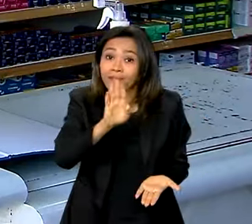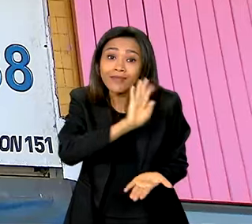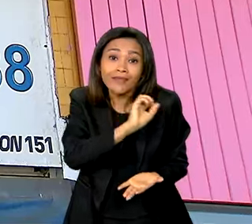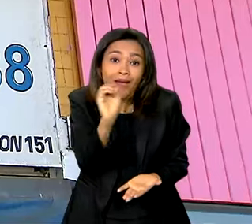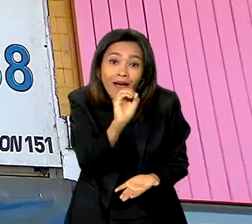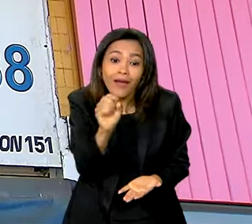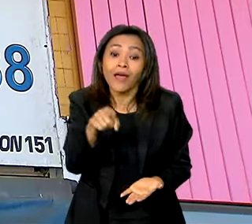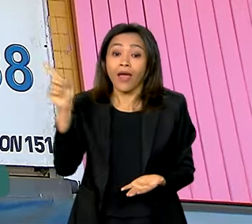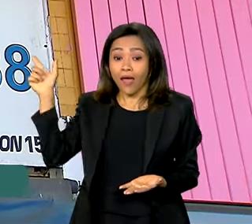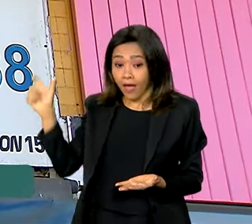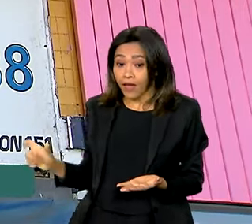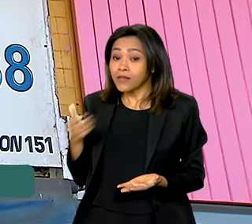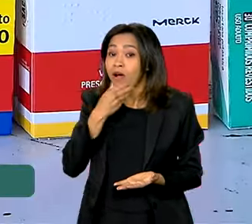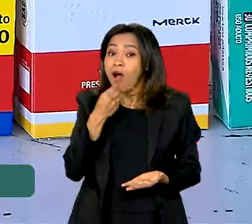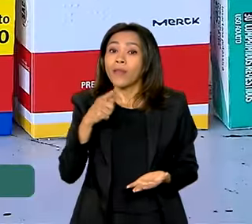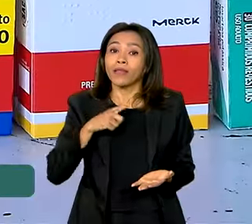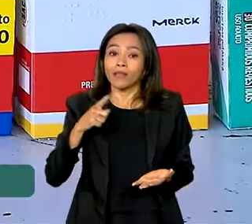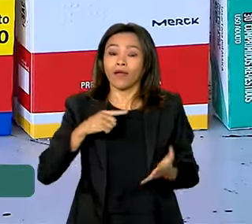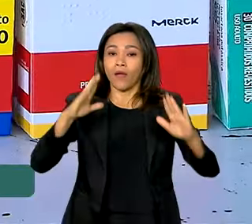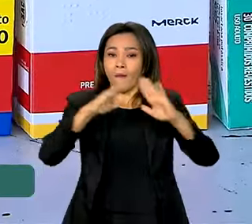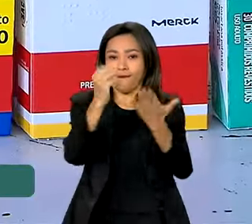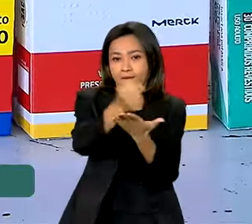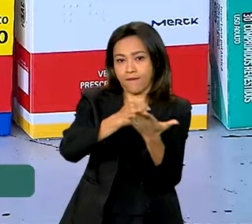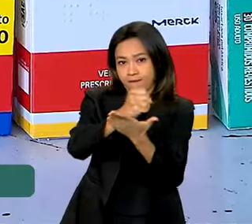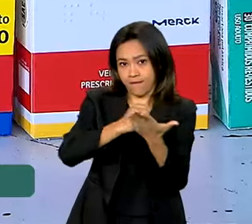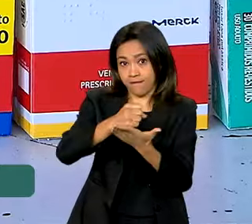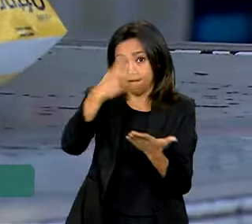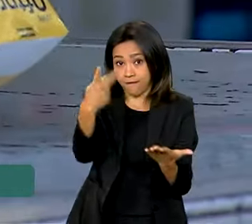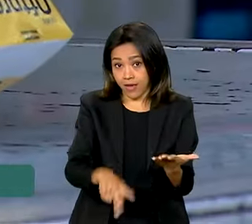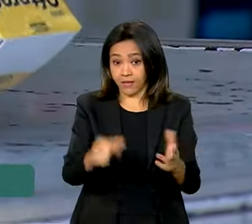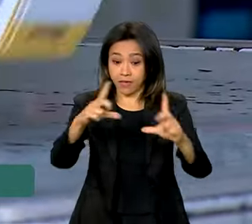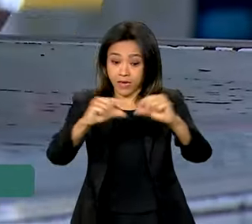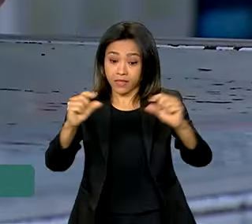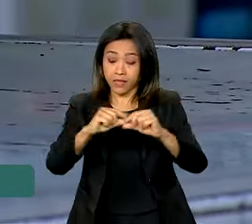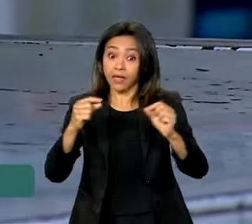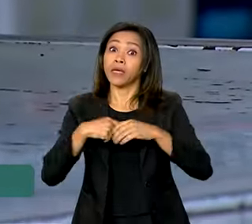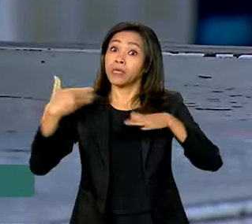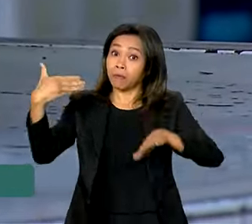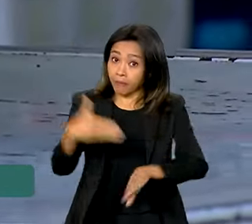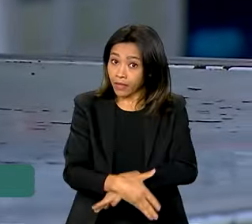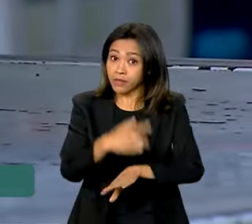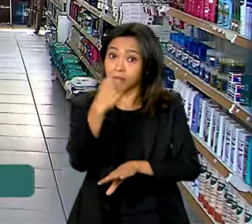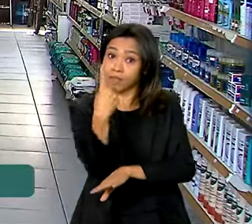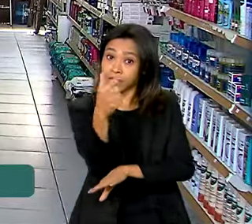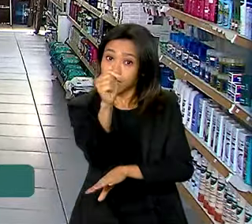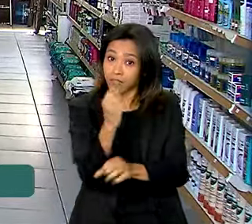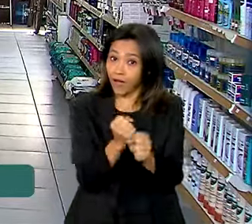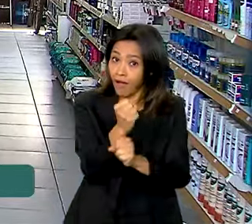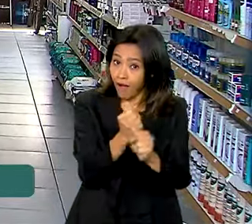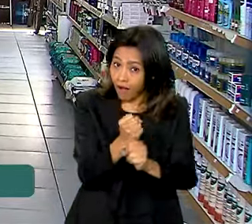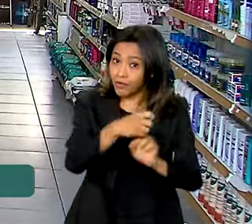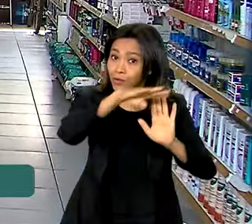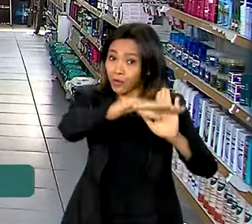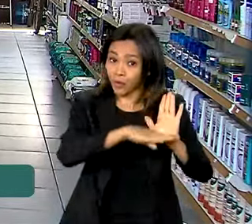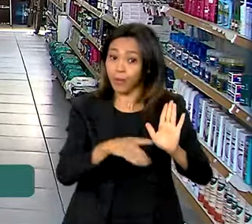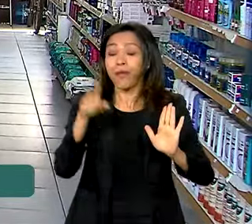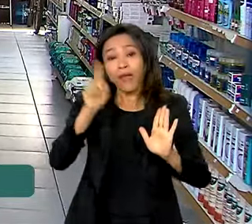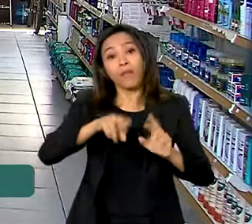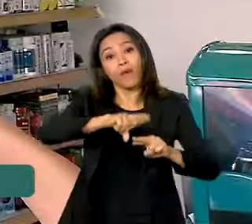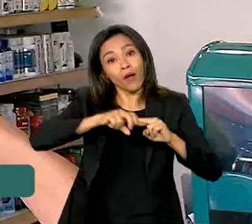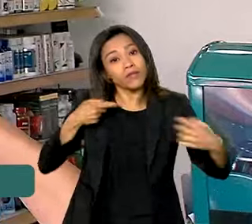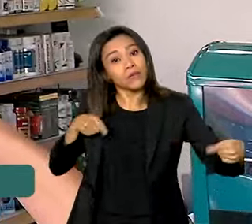Brasília participa do programa há 17 anos e é essa parceria que movimenta o seu